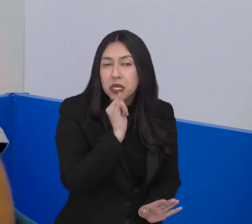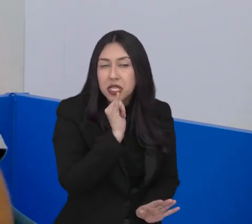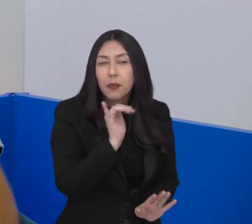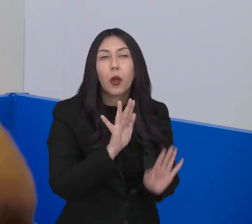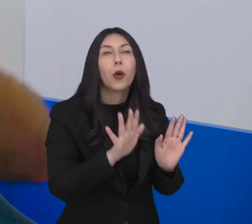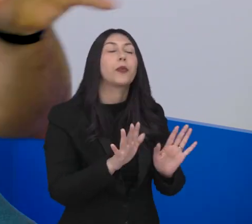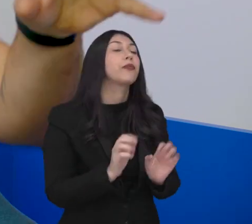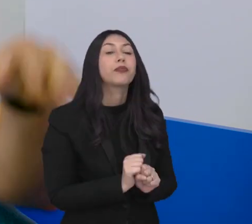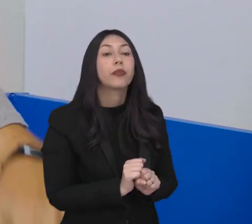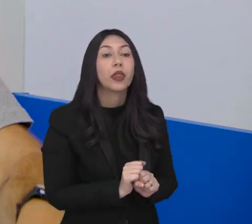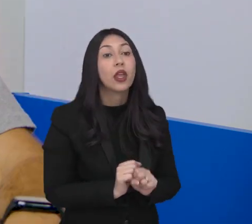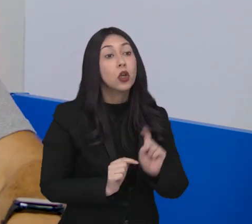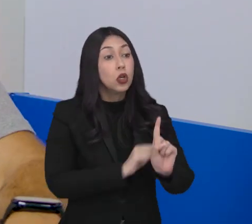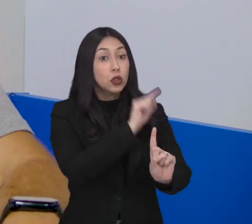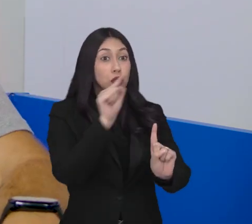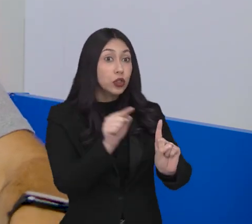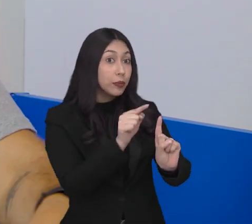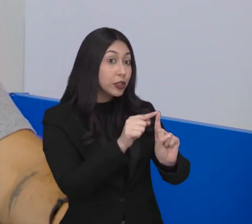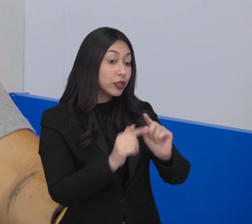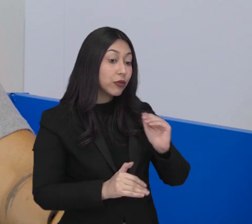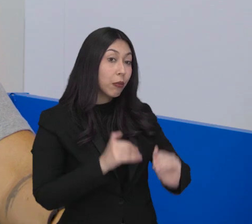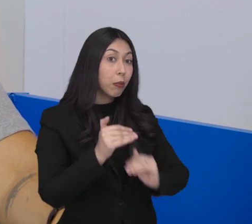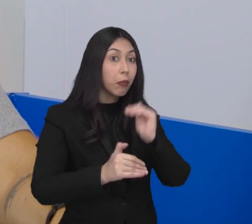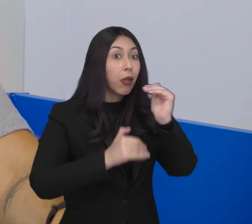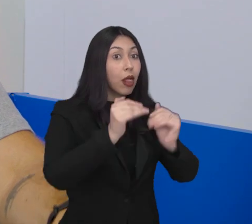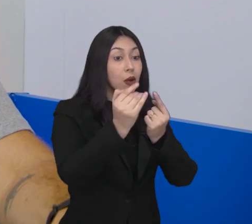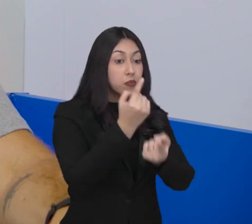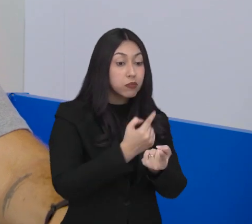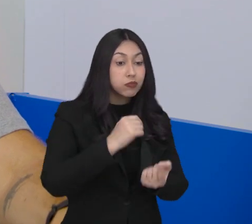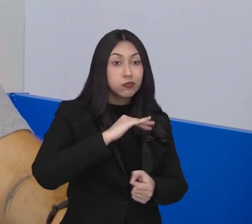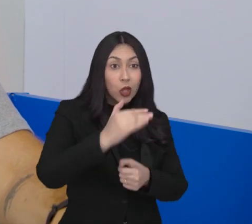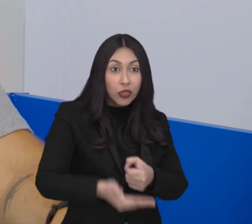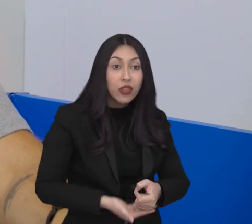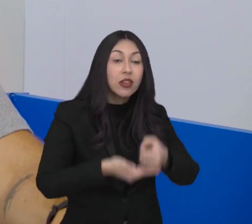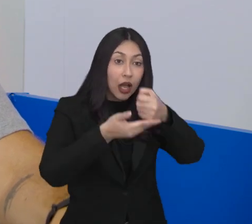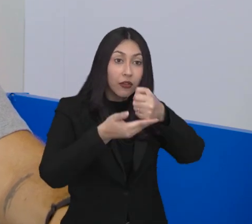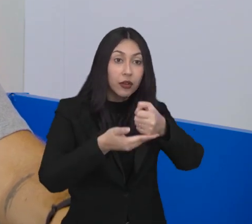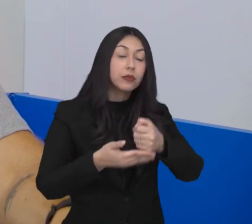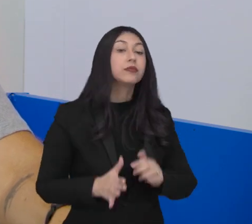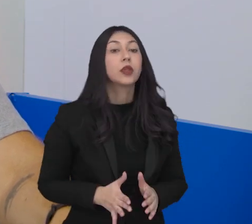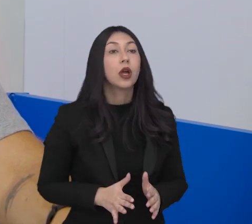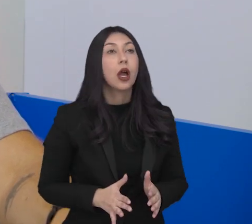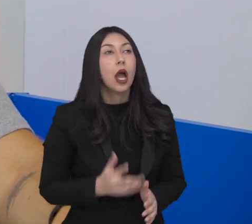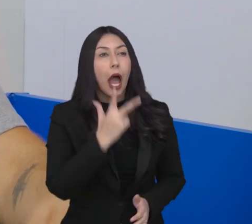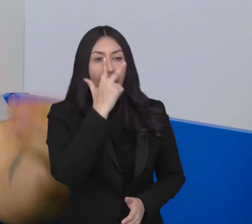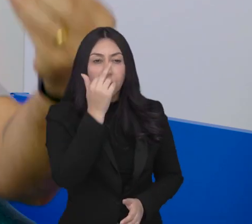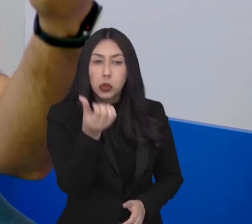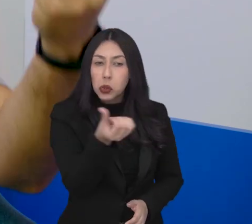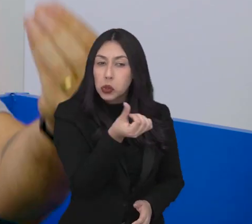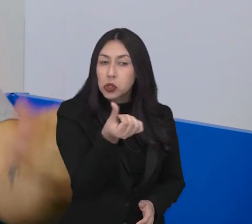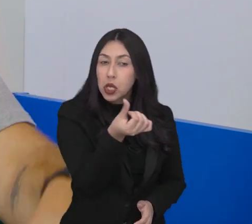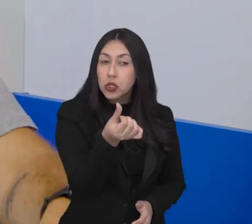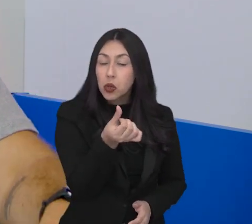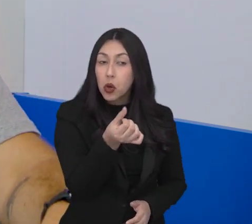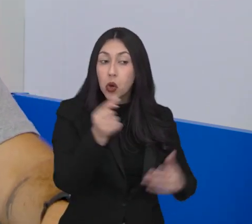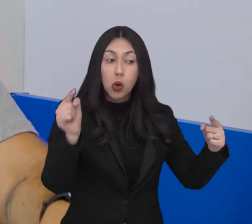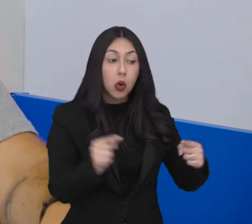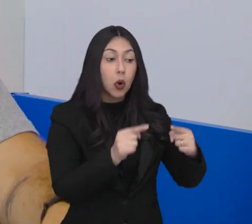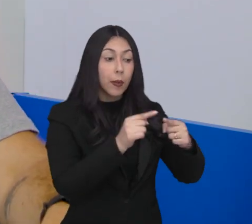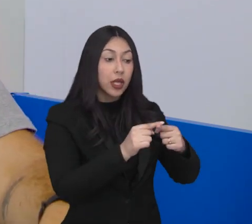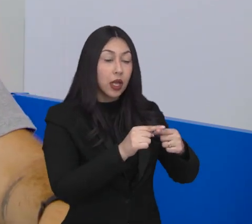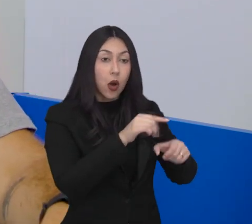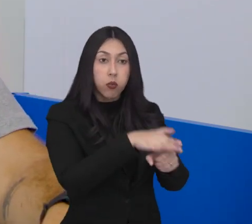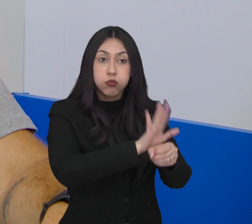bem clássico, pegando as ODS, os Objetivos do Milênio. O sexto, se não me engano, objetivo tem relação com saneamento